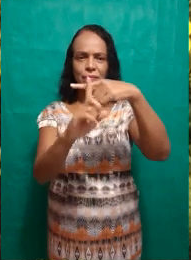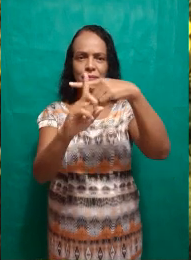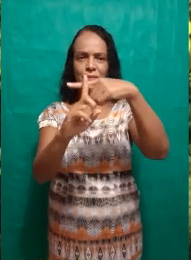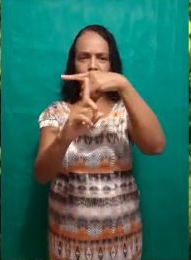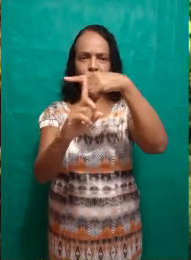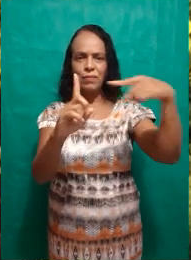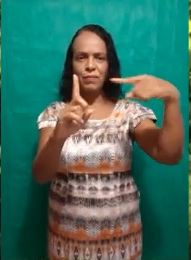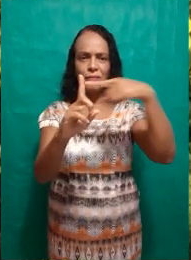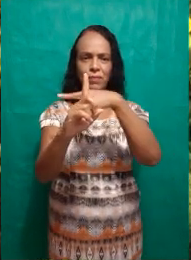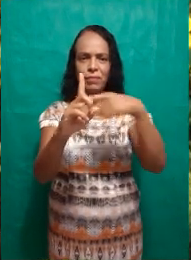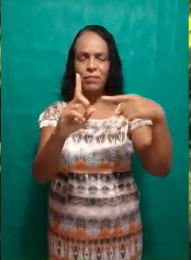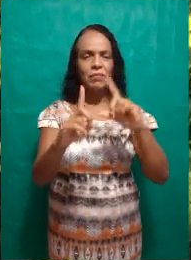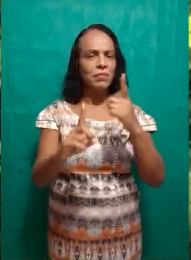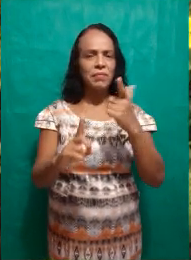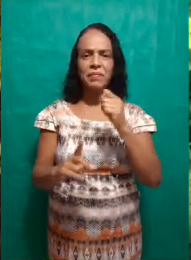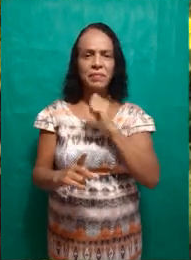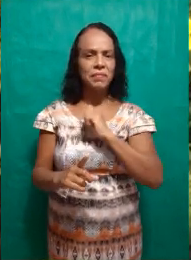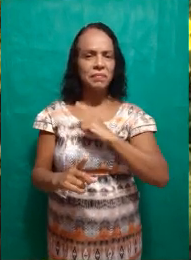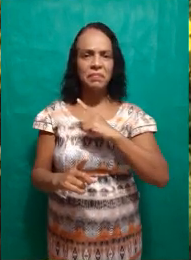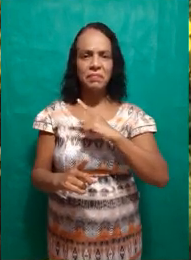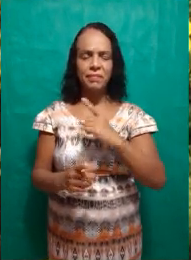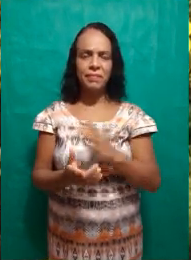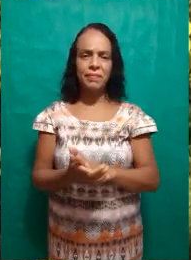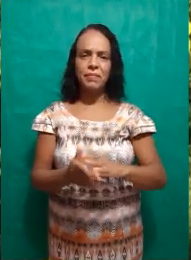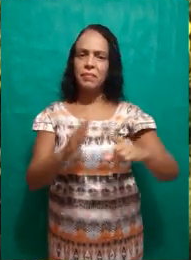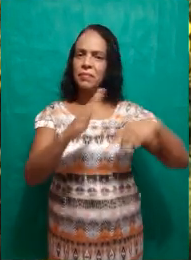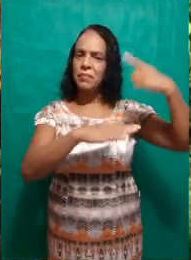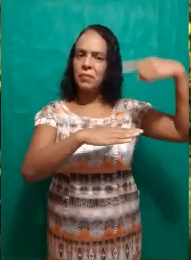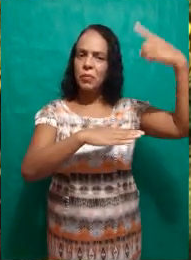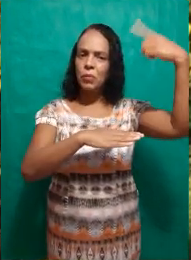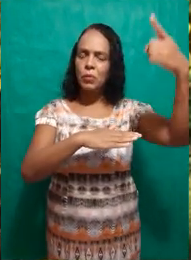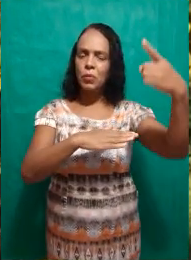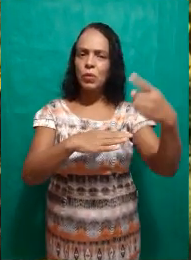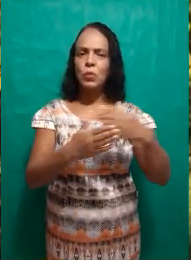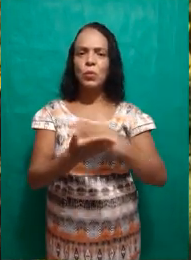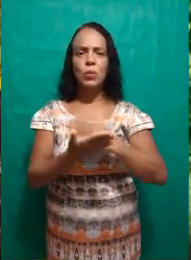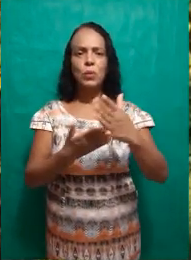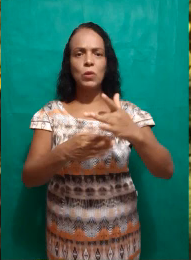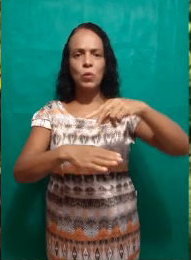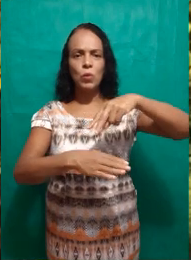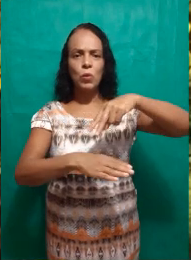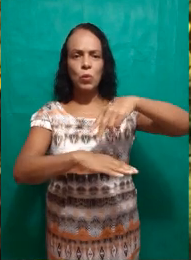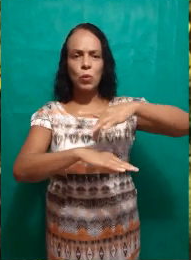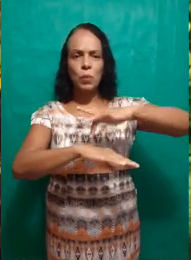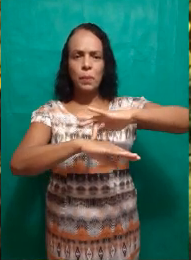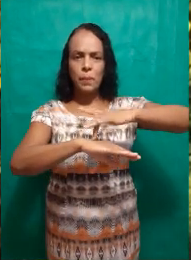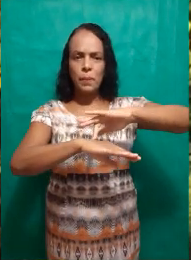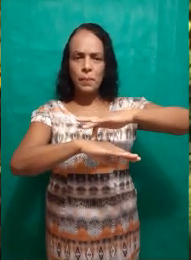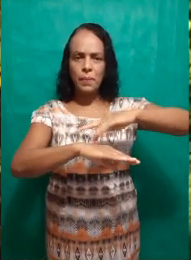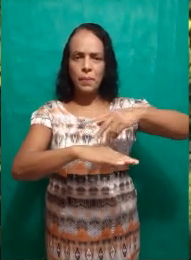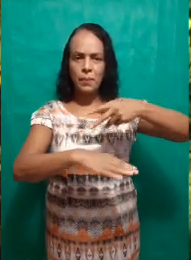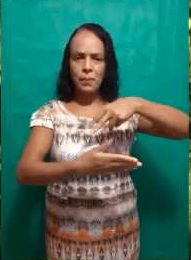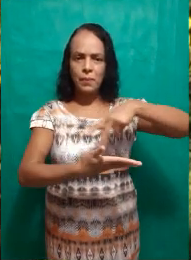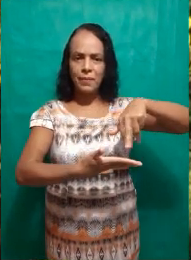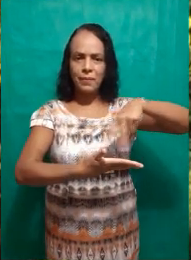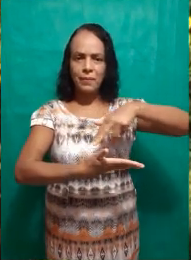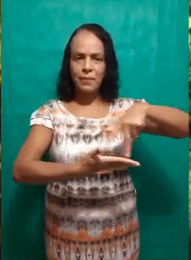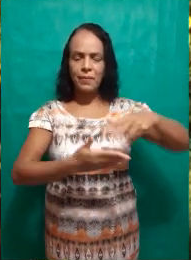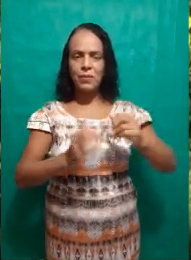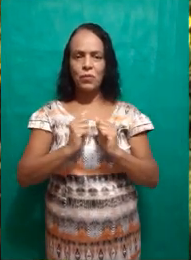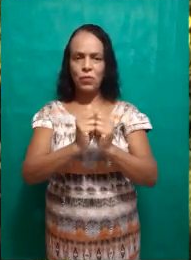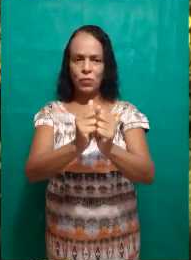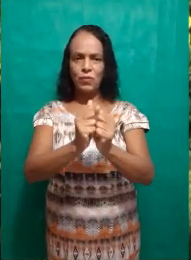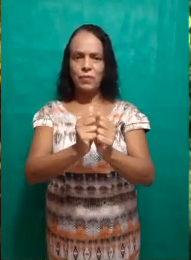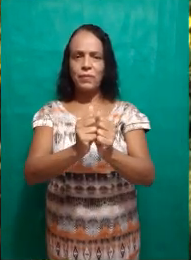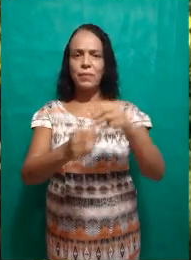braços. E isso veio se dar exatamente com a implantação do baiado. À